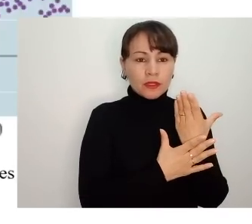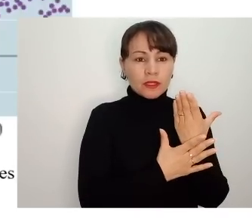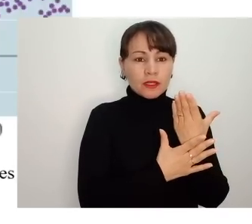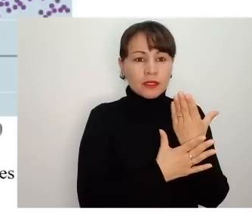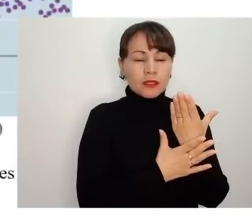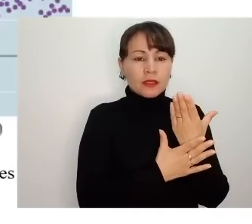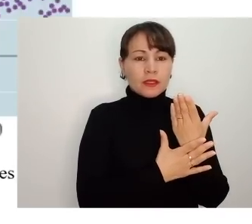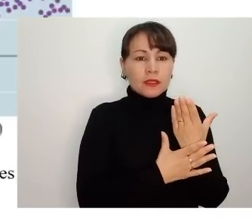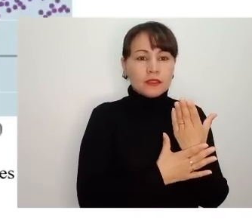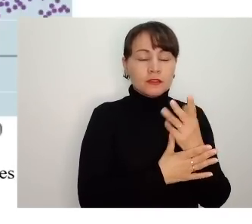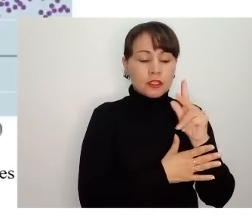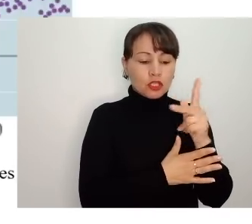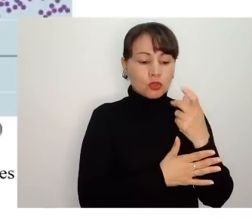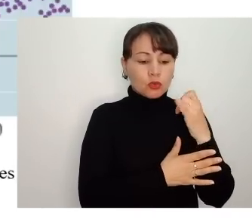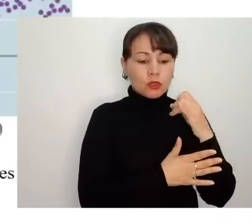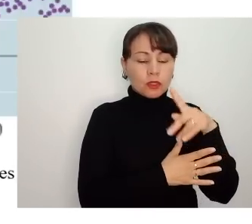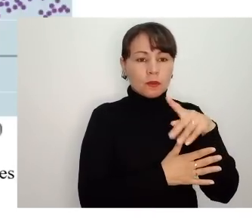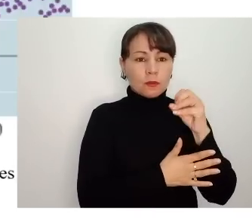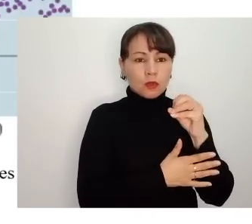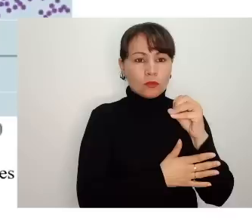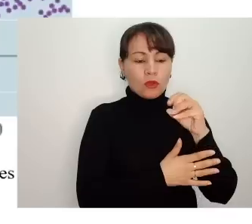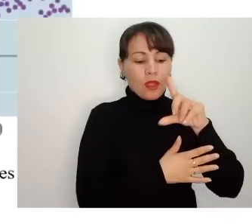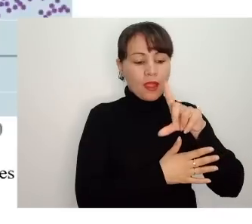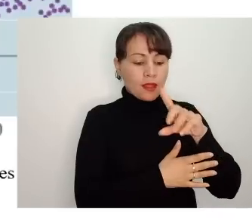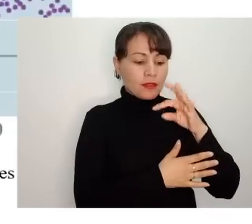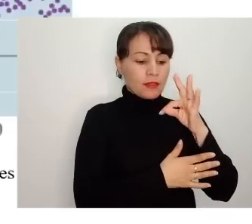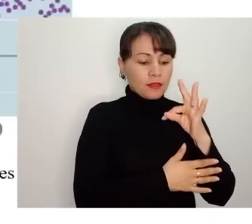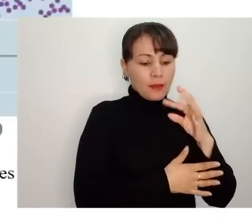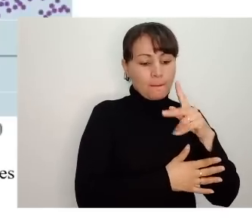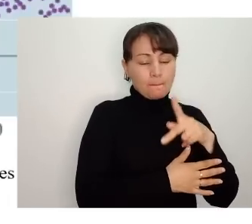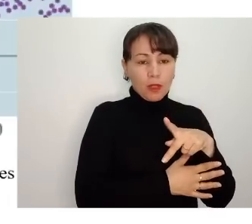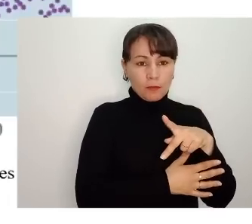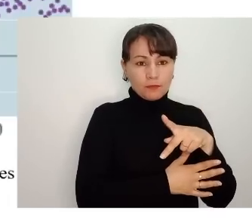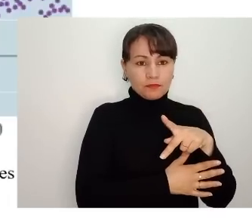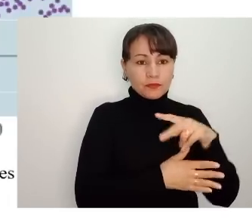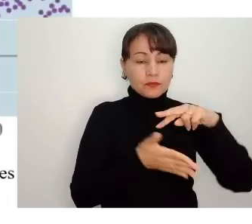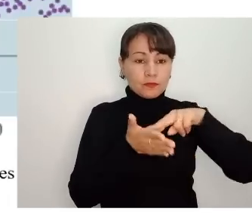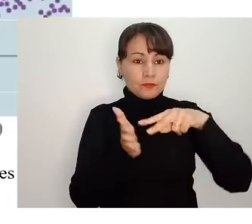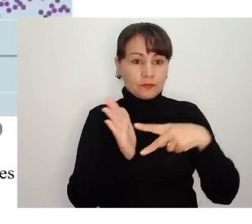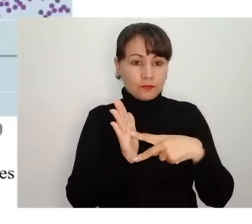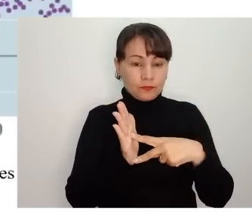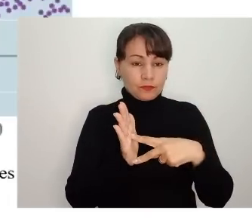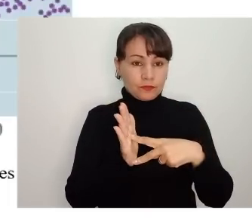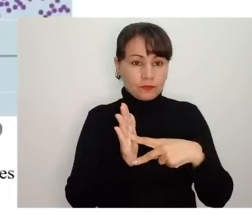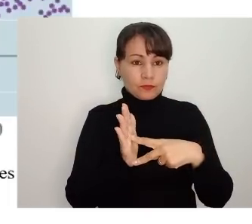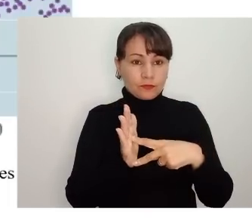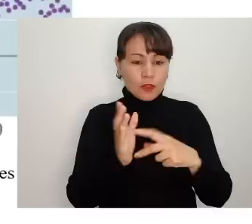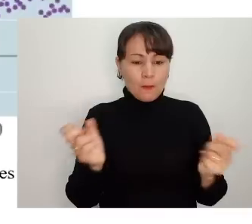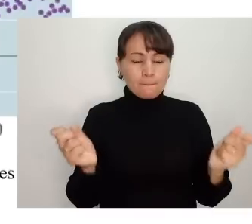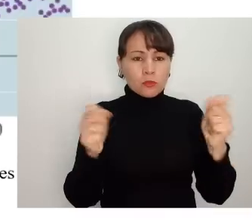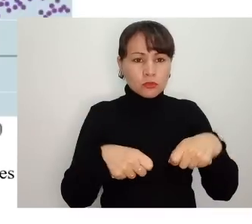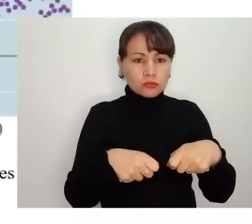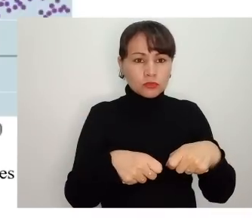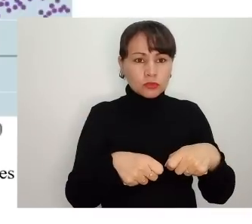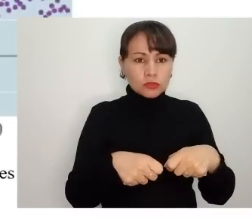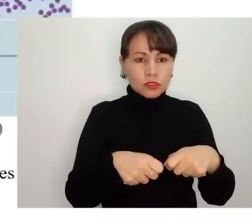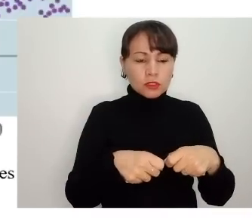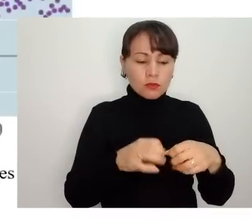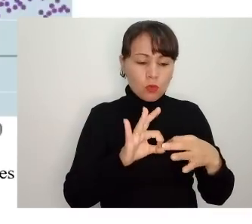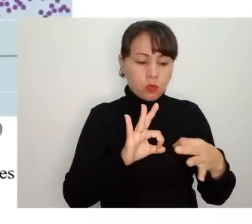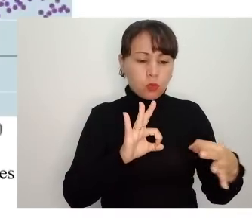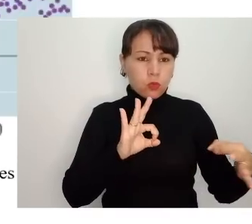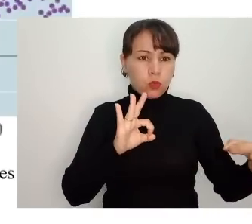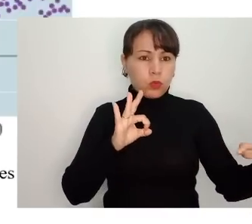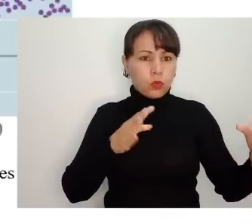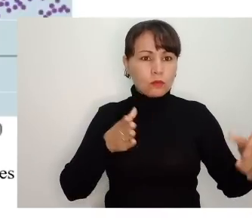que acontece aqui no hipocampo, nós chamamos de LTP. LTP significa potenciação